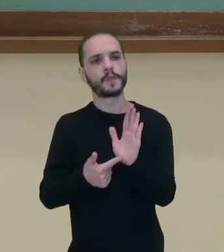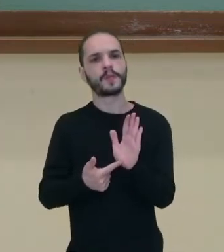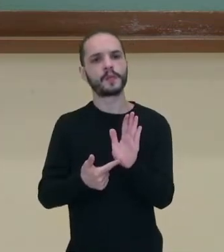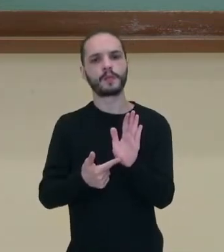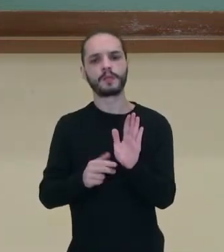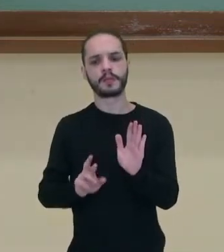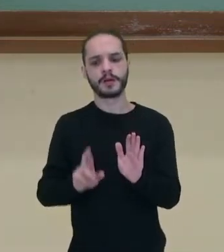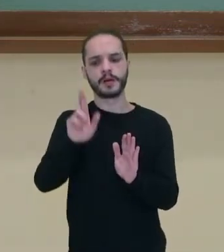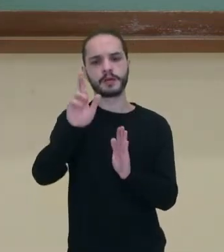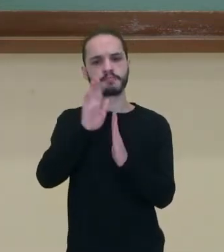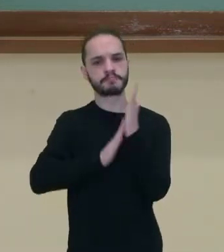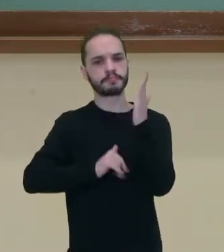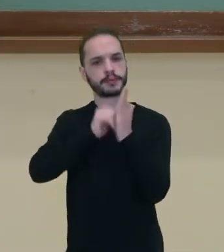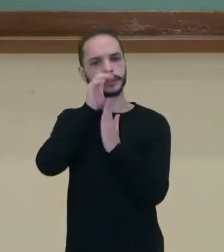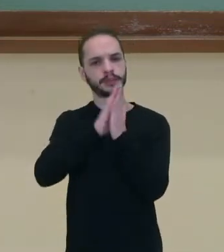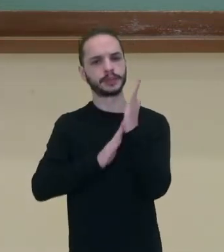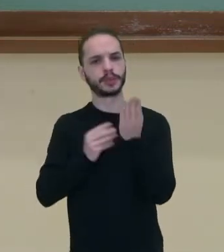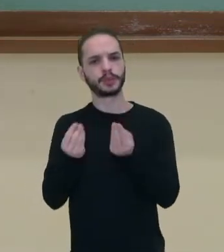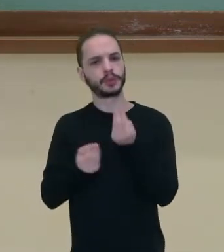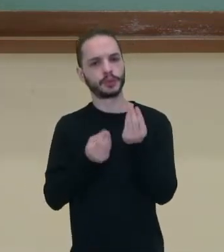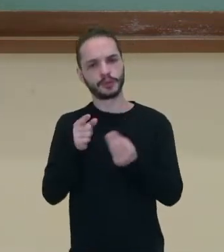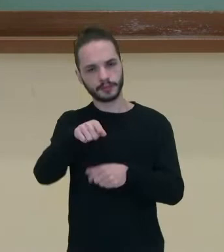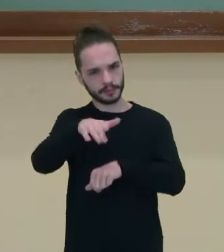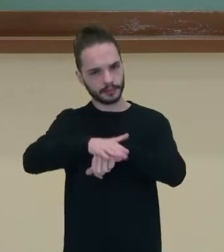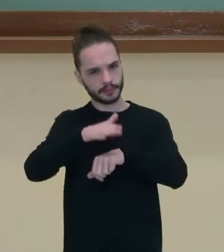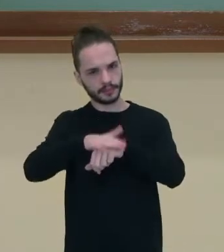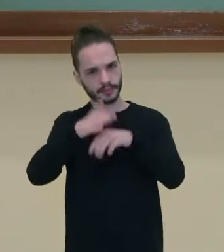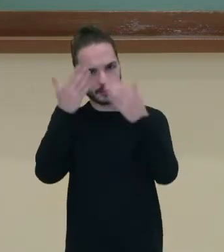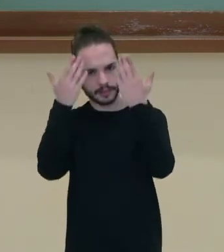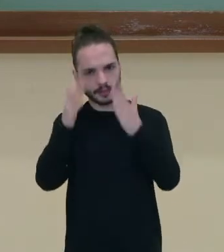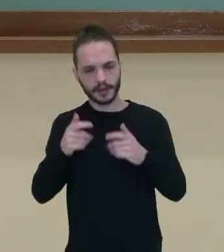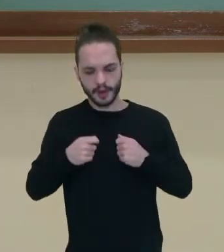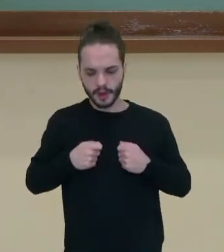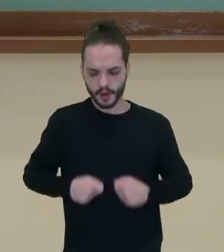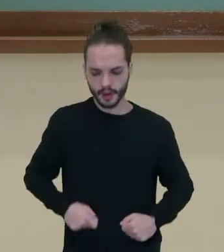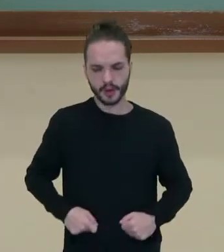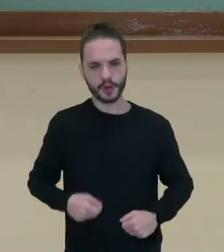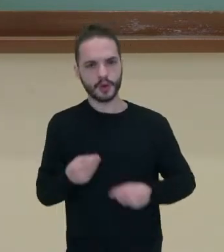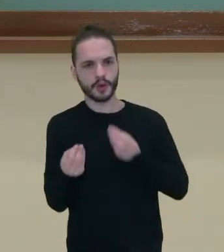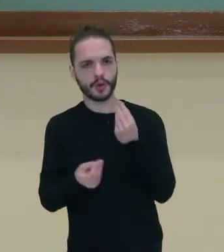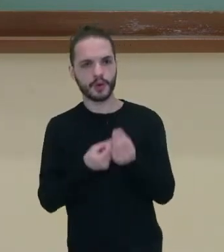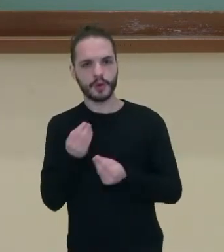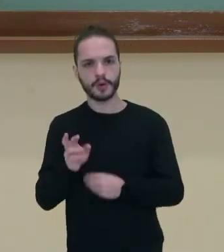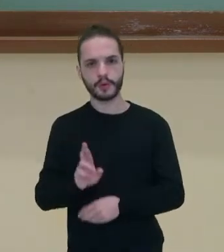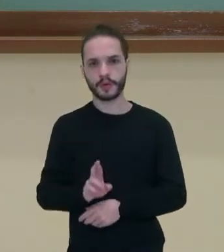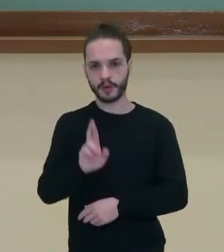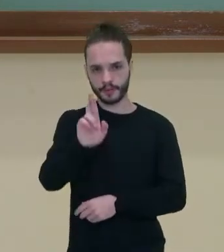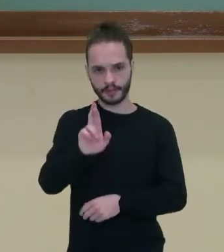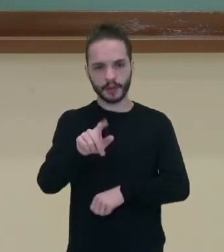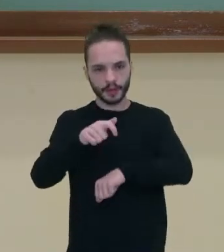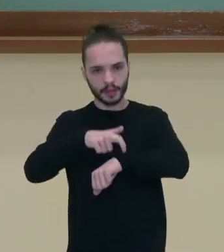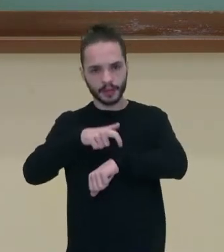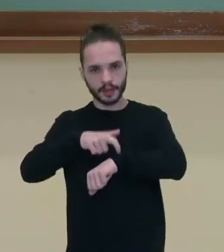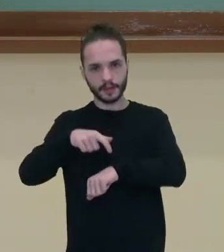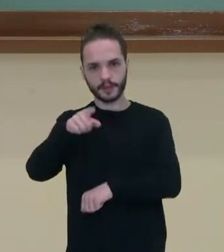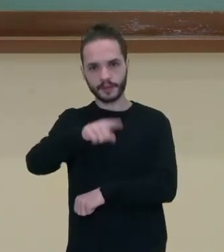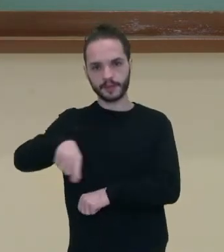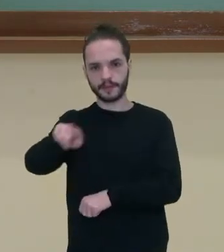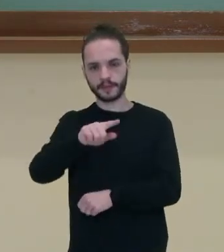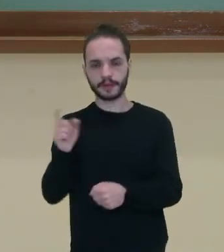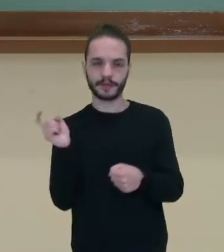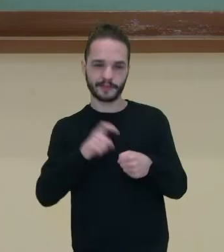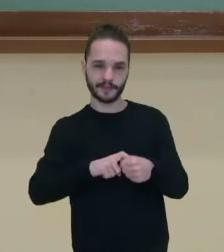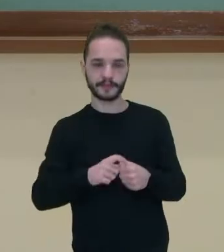nessa pintura, Eu quero que vocês analisem as vestimentas, as roupas, Como que ele está sendo representado. Eu vou dar um tempinho para vocês e nós